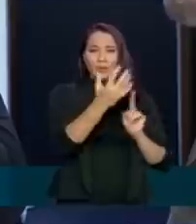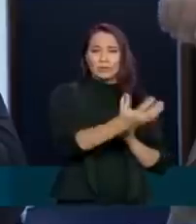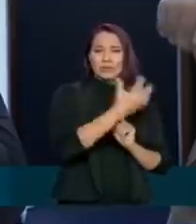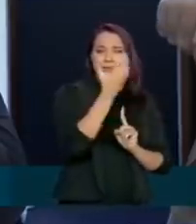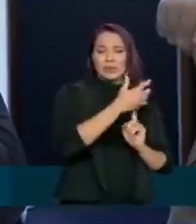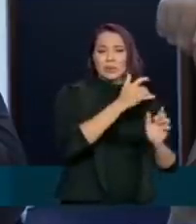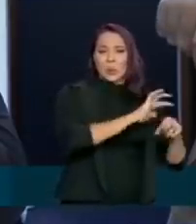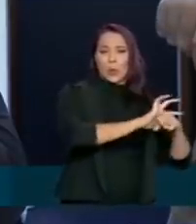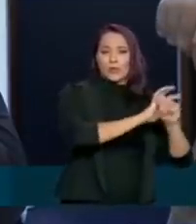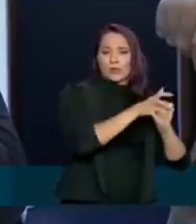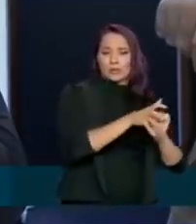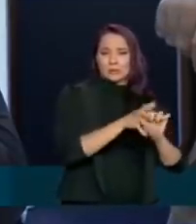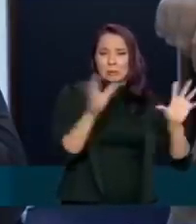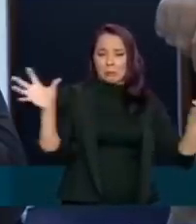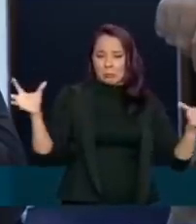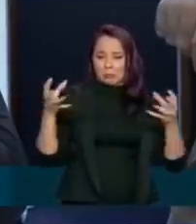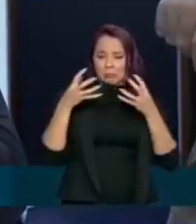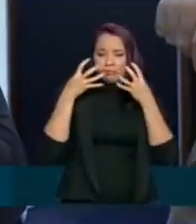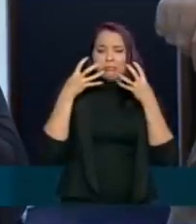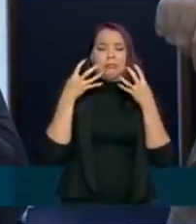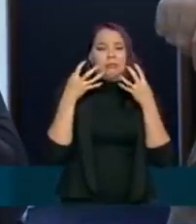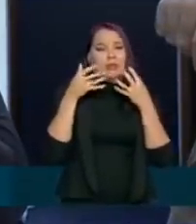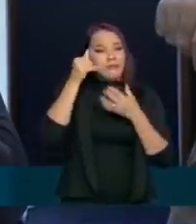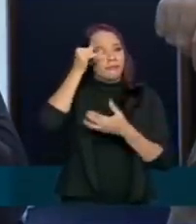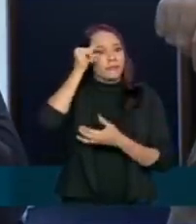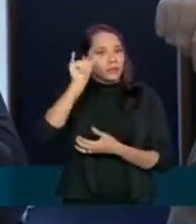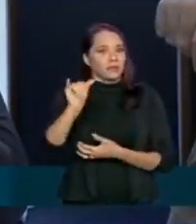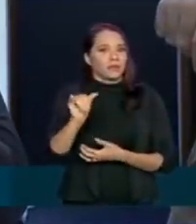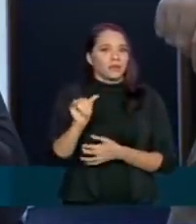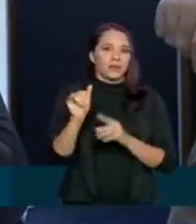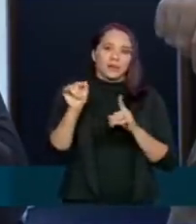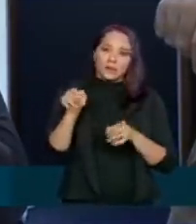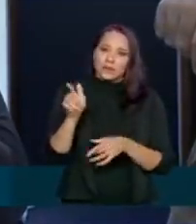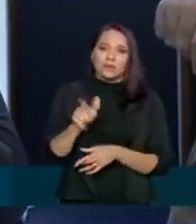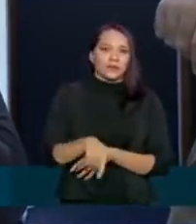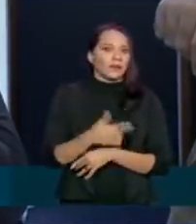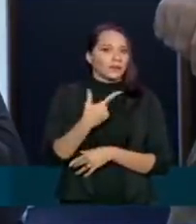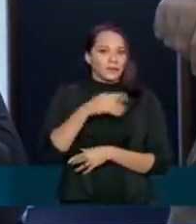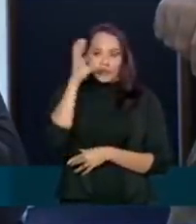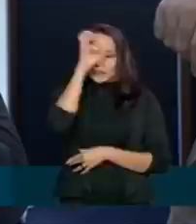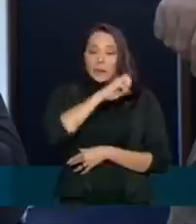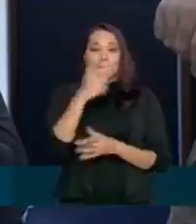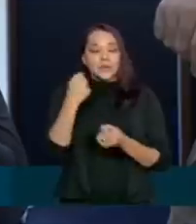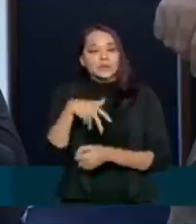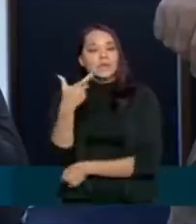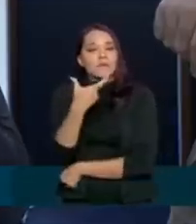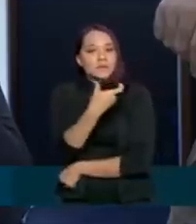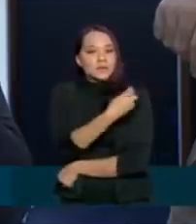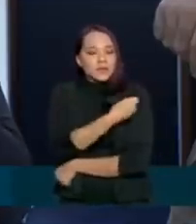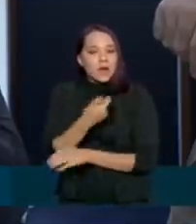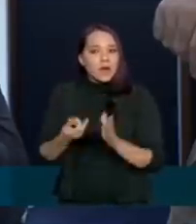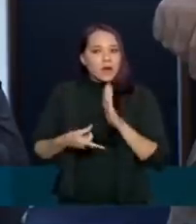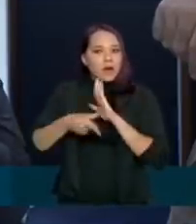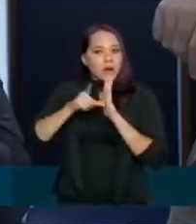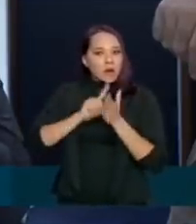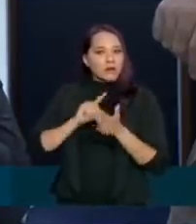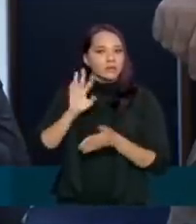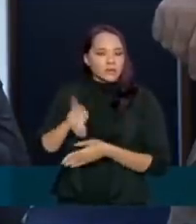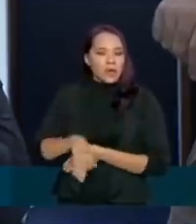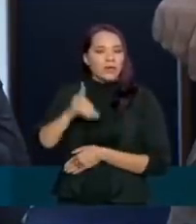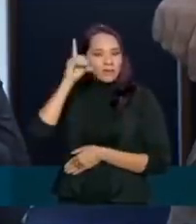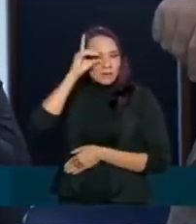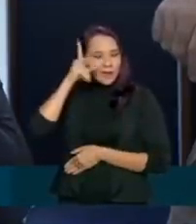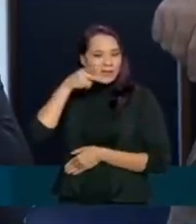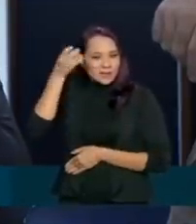Covid. Então, é uma curva de aprendizagem. Nós temos que vacinar, adiantamos, a Damares já